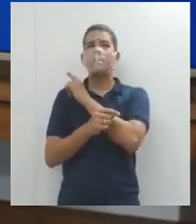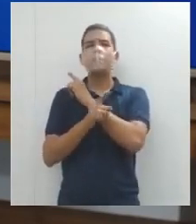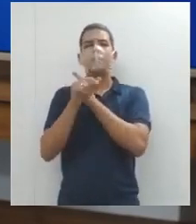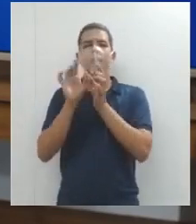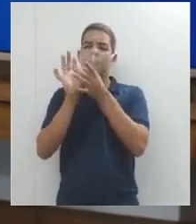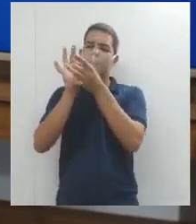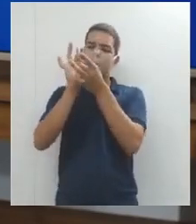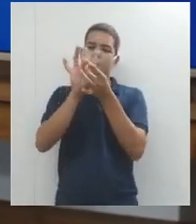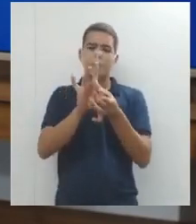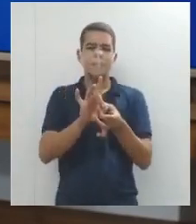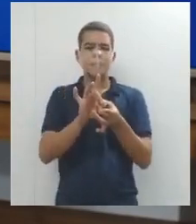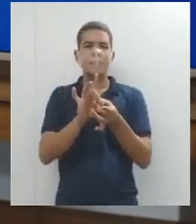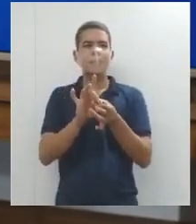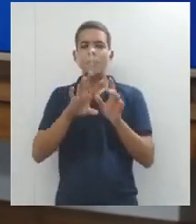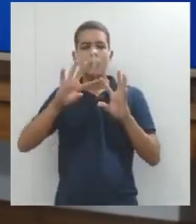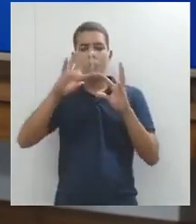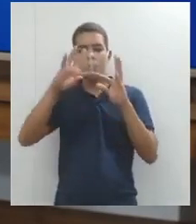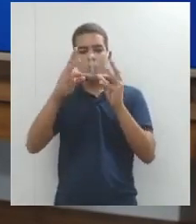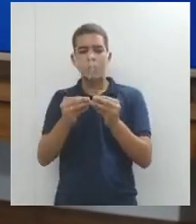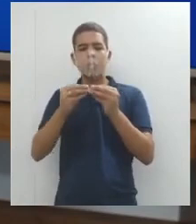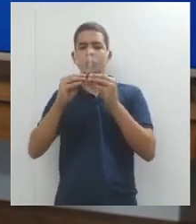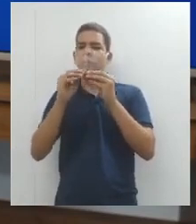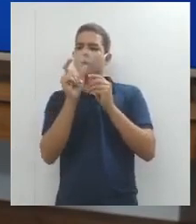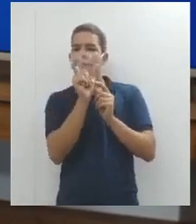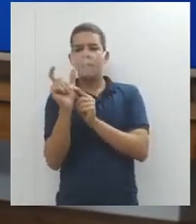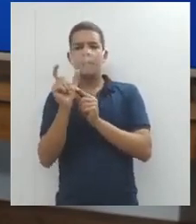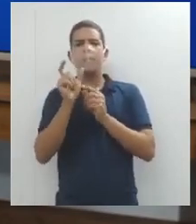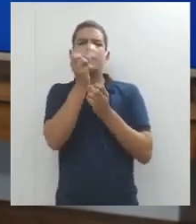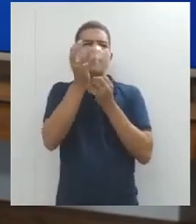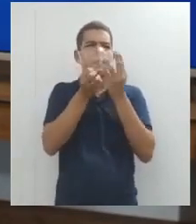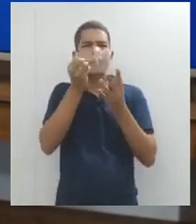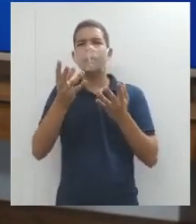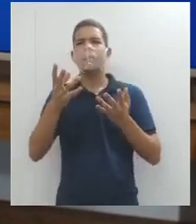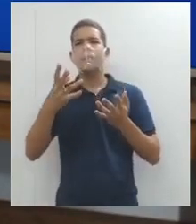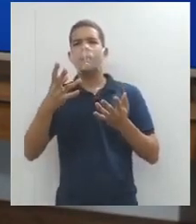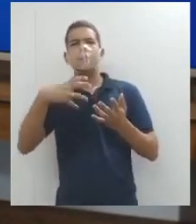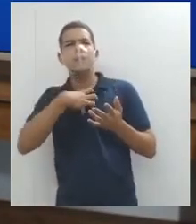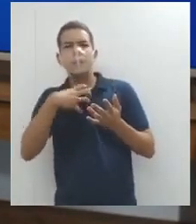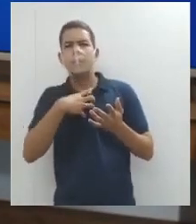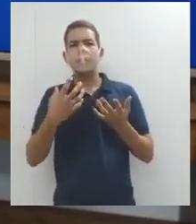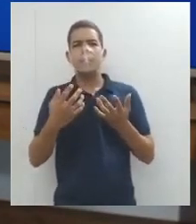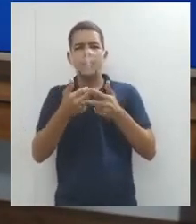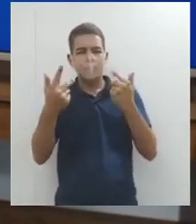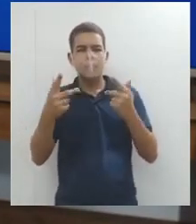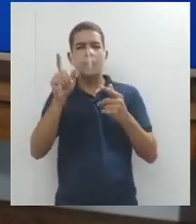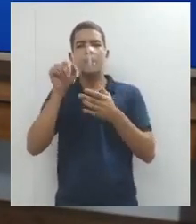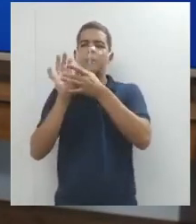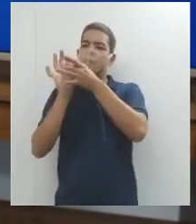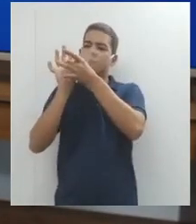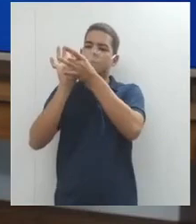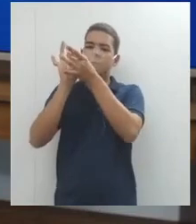contexto, tá certo? Então, esses termos, palavras, expressões, né? Elas estão,